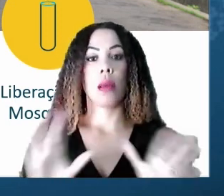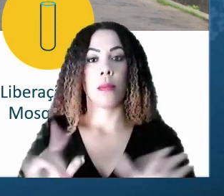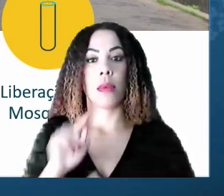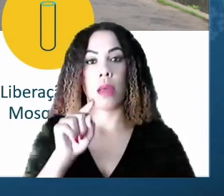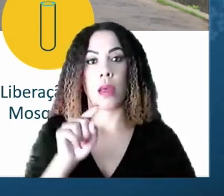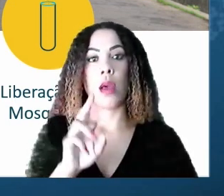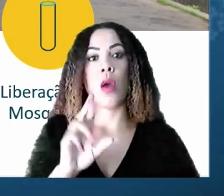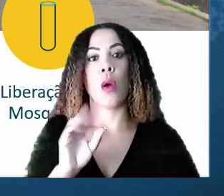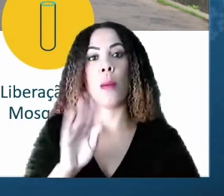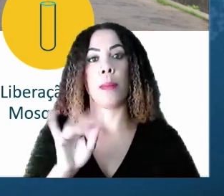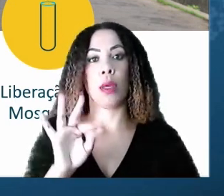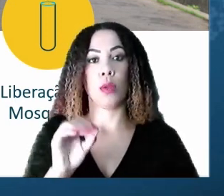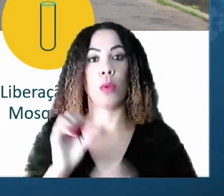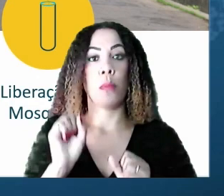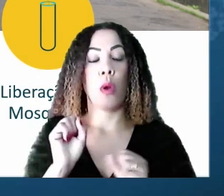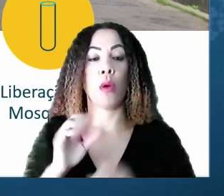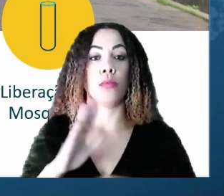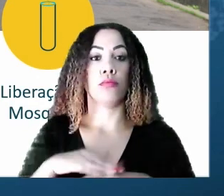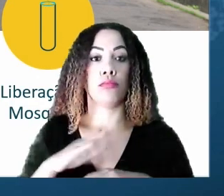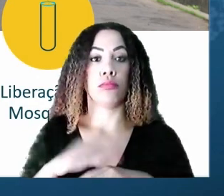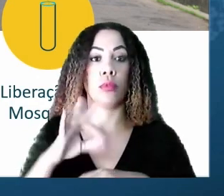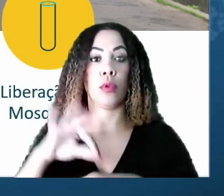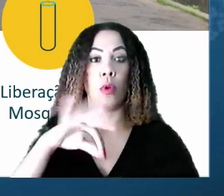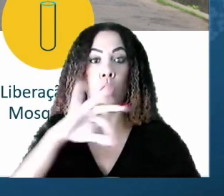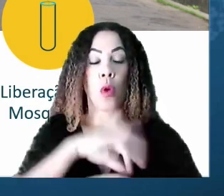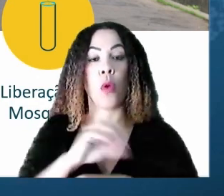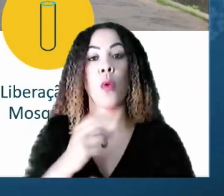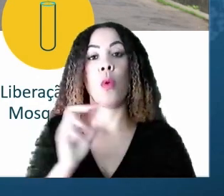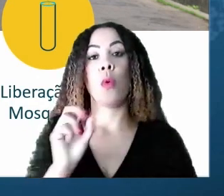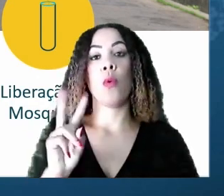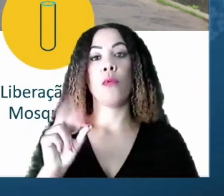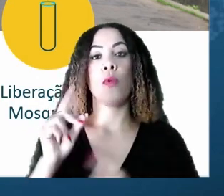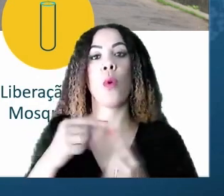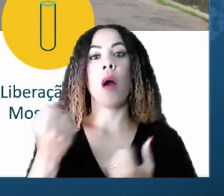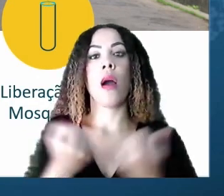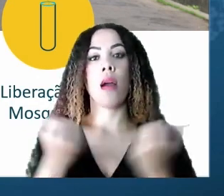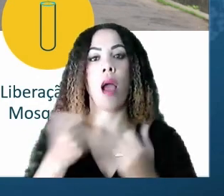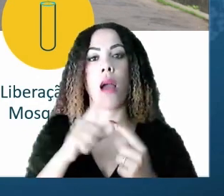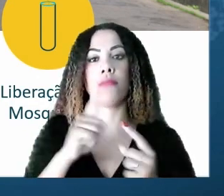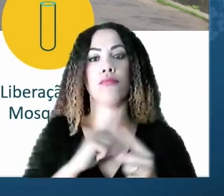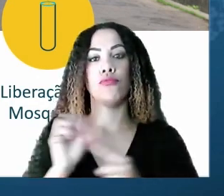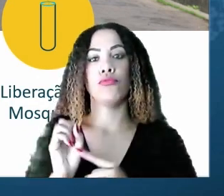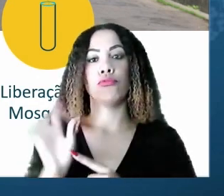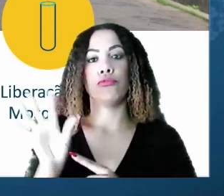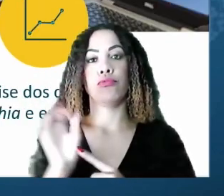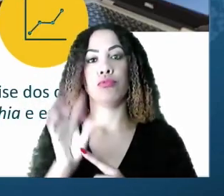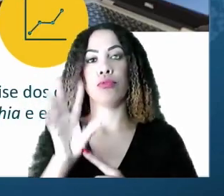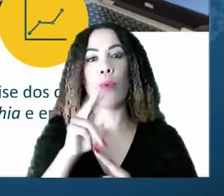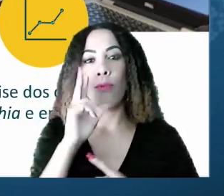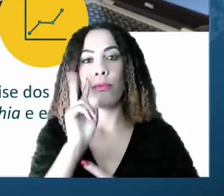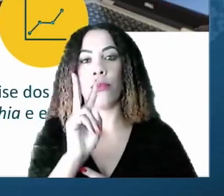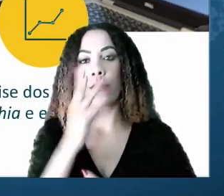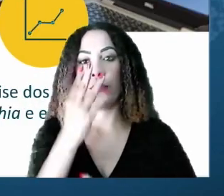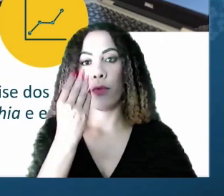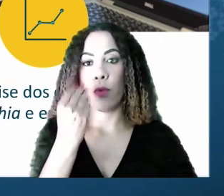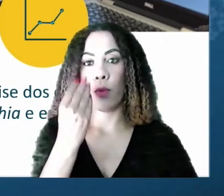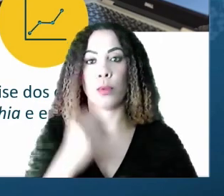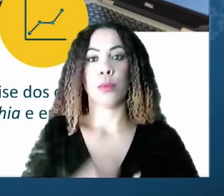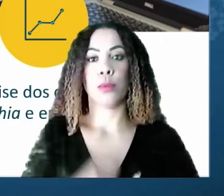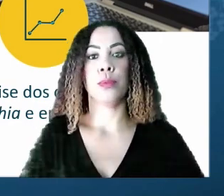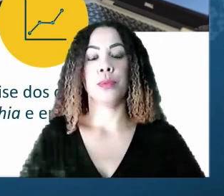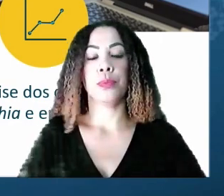ovo, ou feito pelo próprio mosquito adulto, né, no carro, como vocês podem ver na foto. Depois